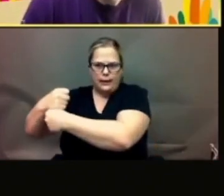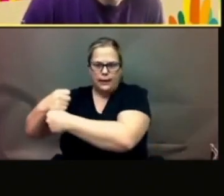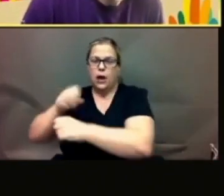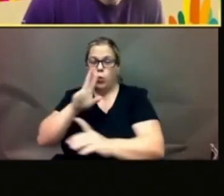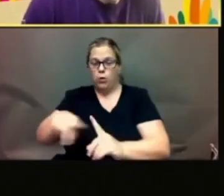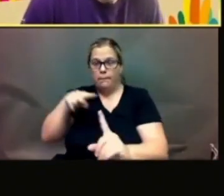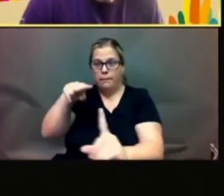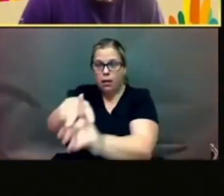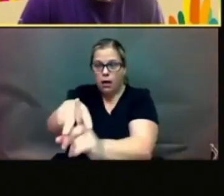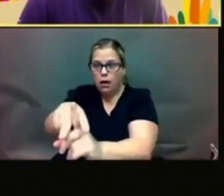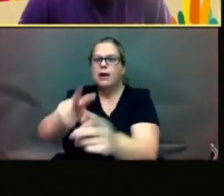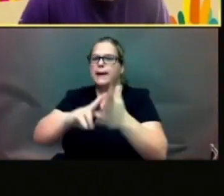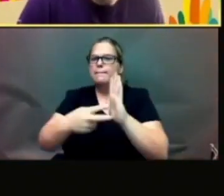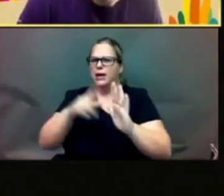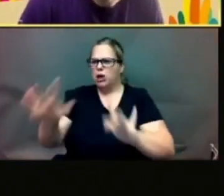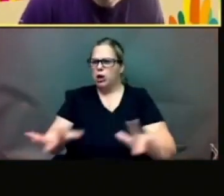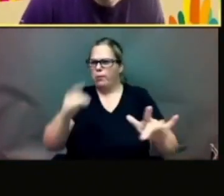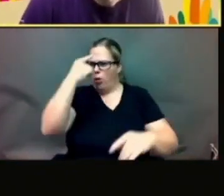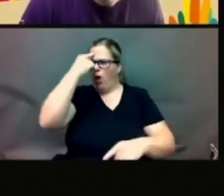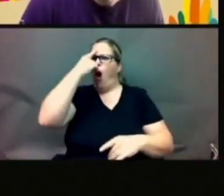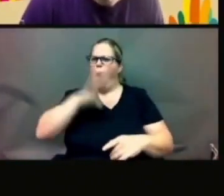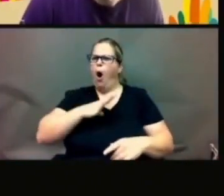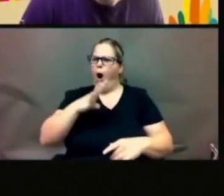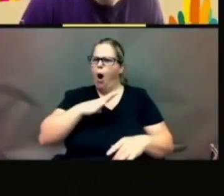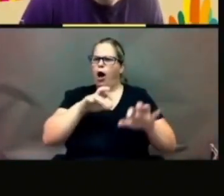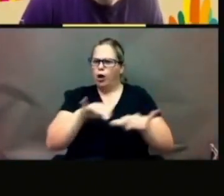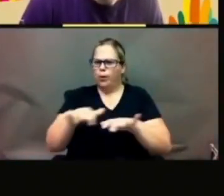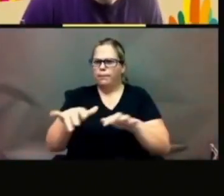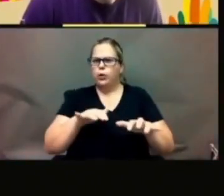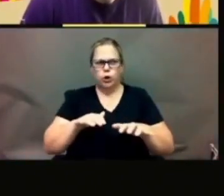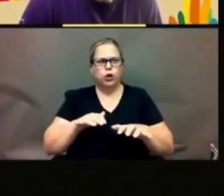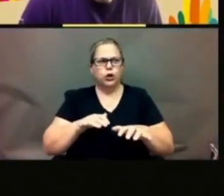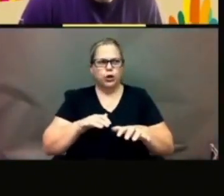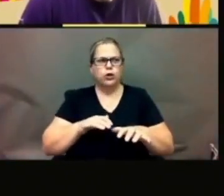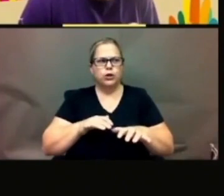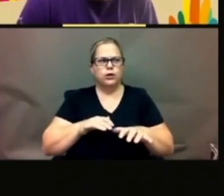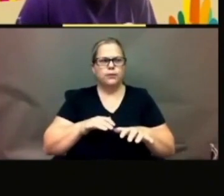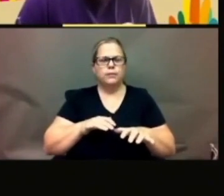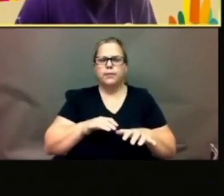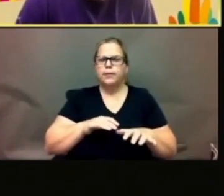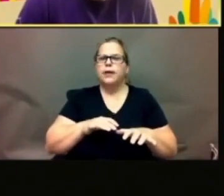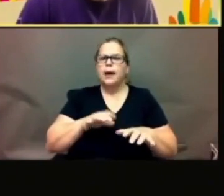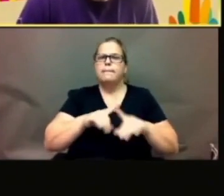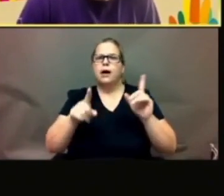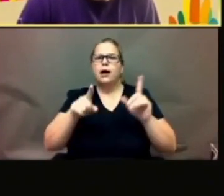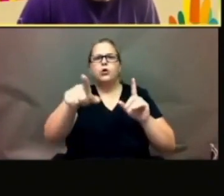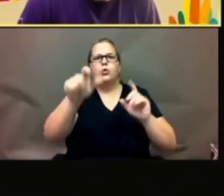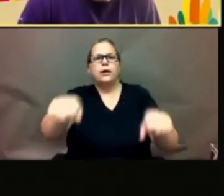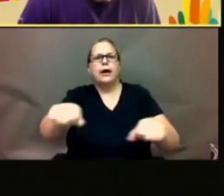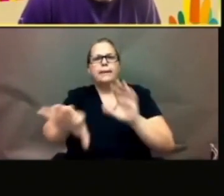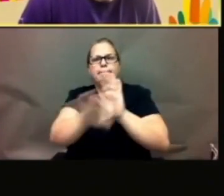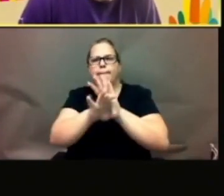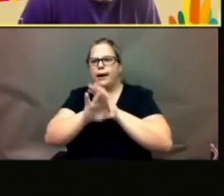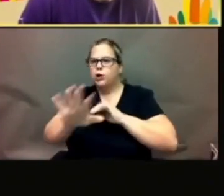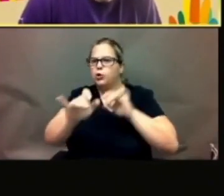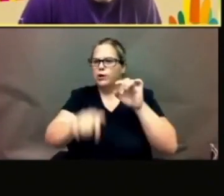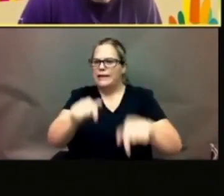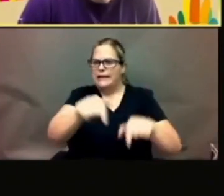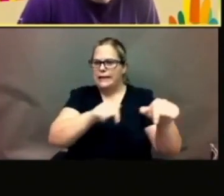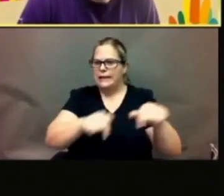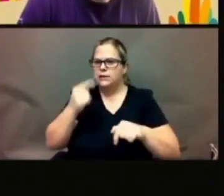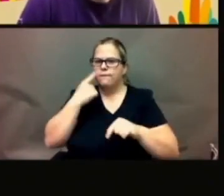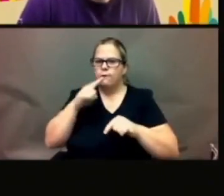Makemake. Você vai lá, pluga o Makemake, seu computador vai achar que é um teclado, e aí você pode criar as suas